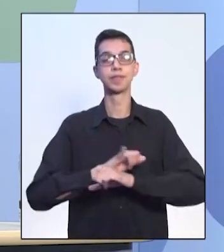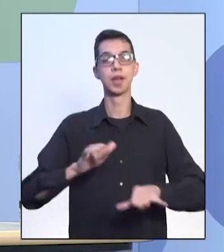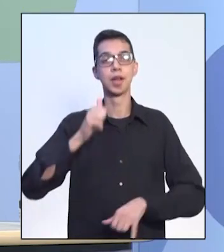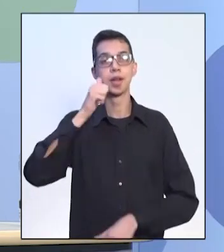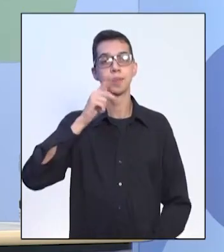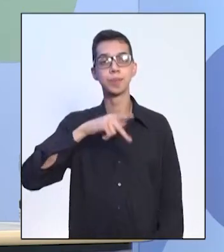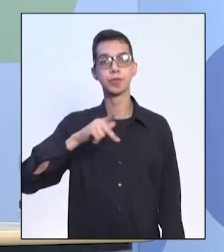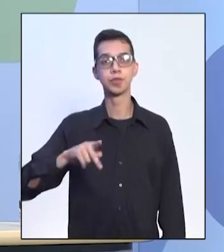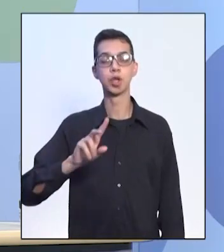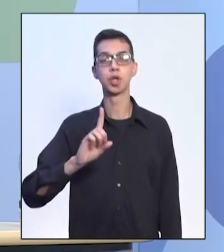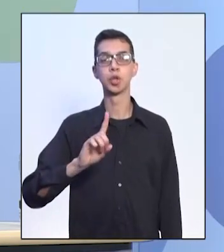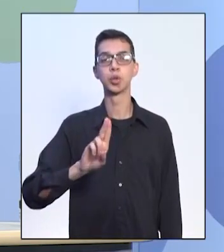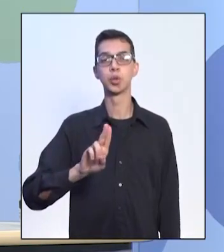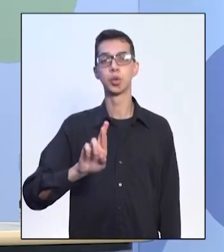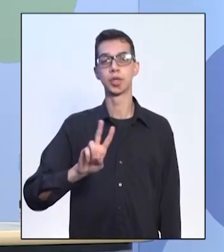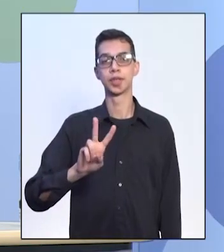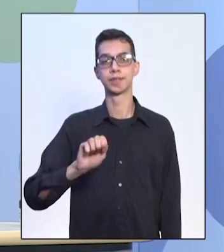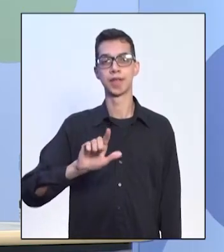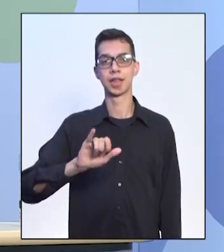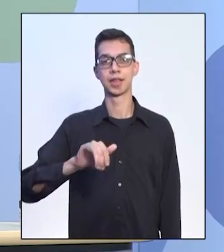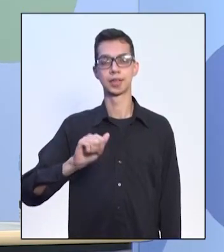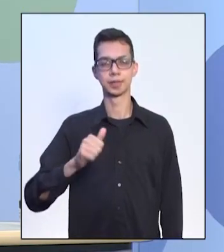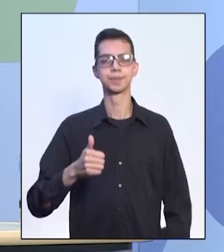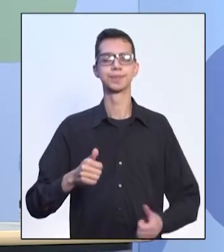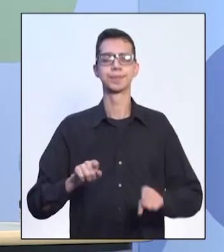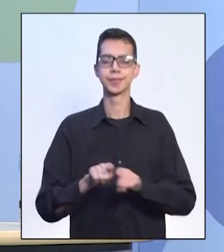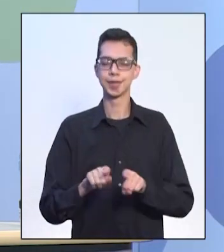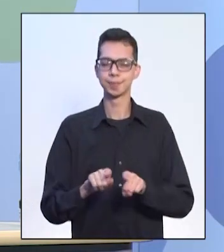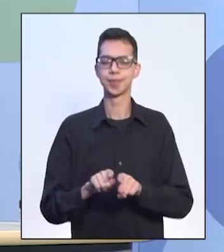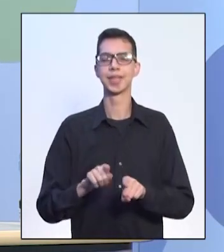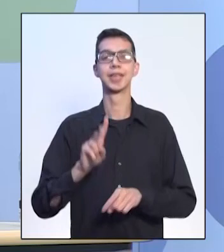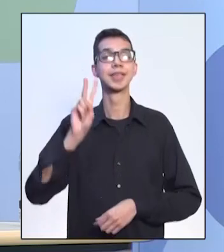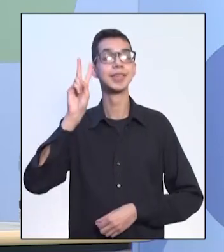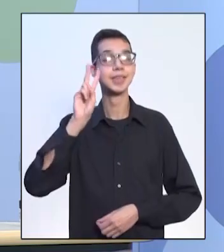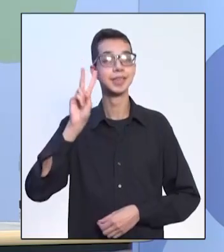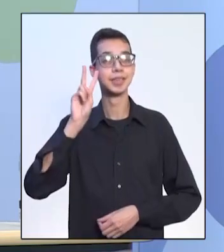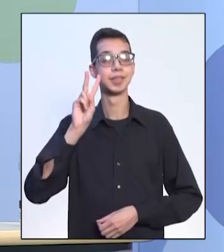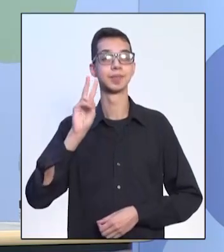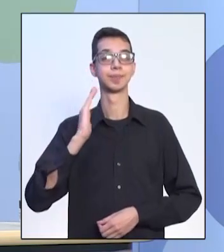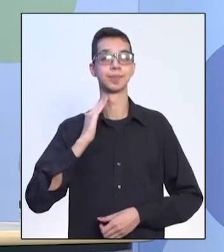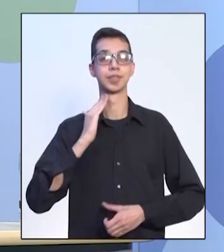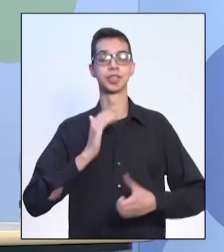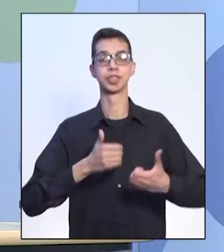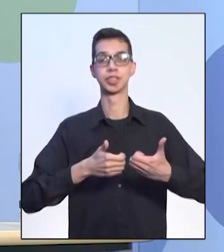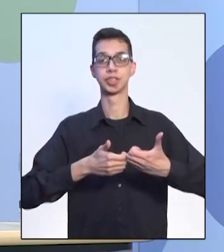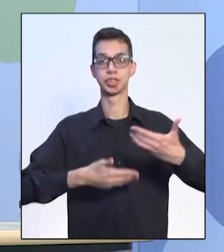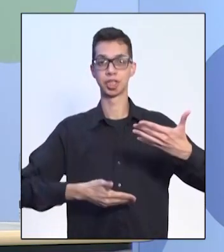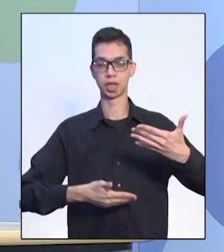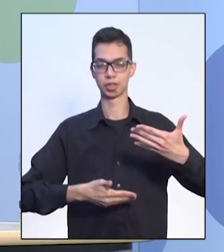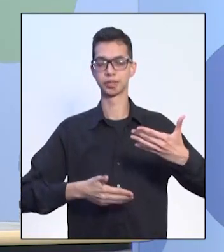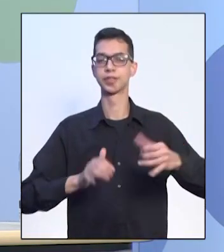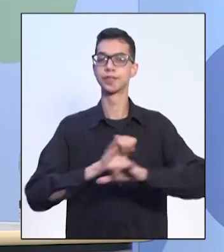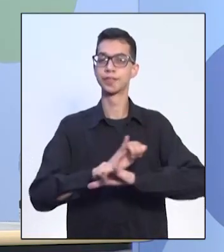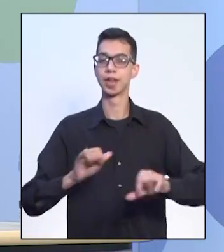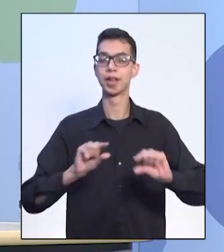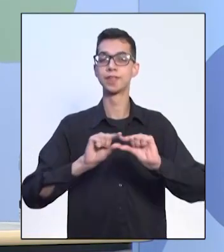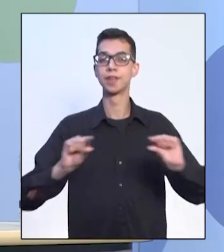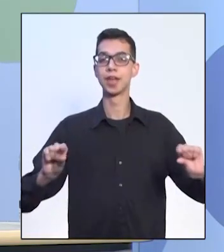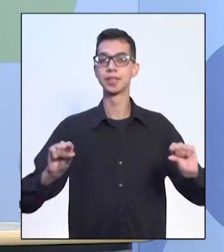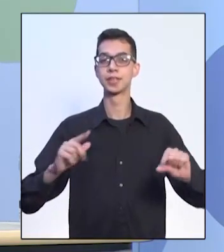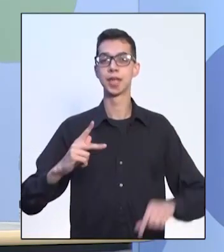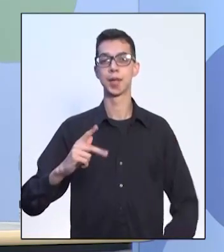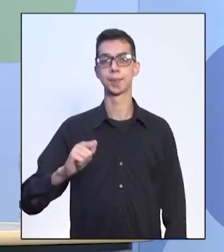Durvalina também nos brindou, porque ela teve a lembrança no chat de citar aqui uma frase do